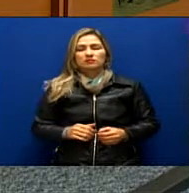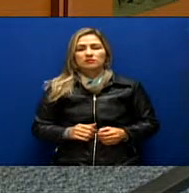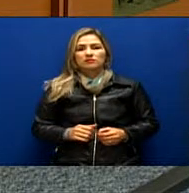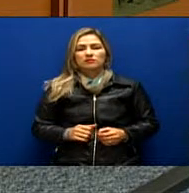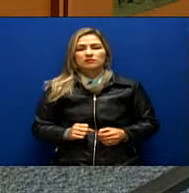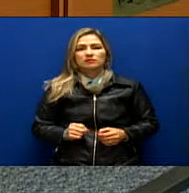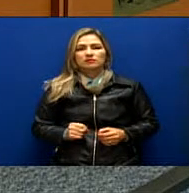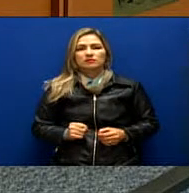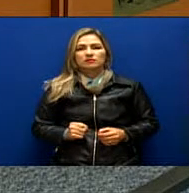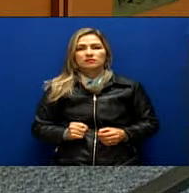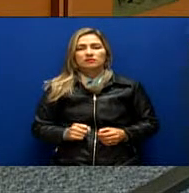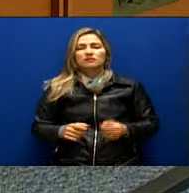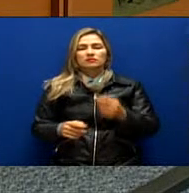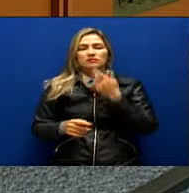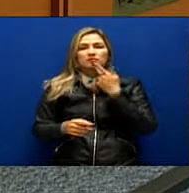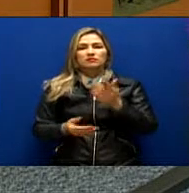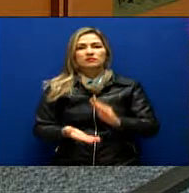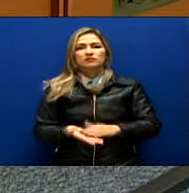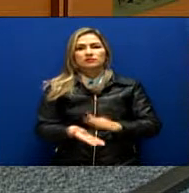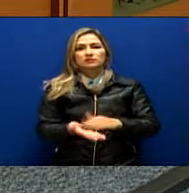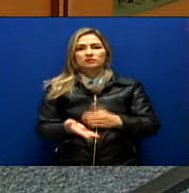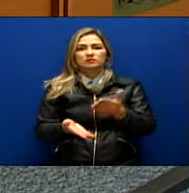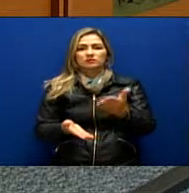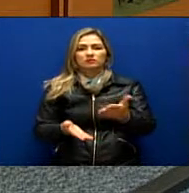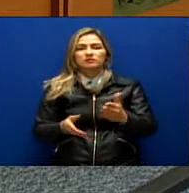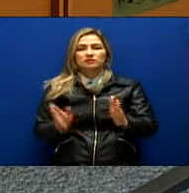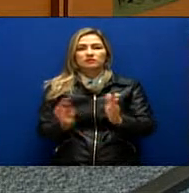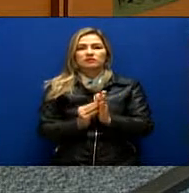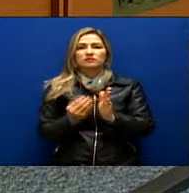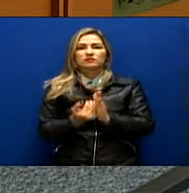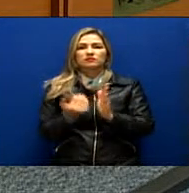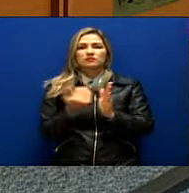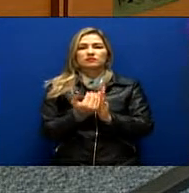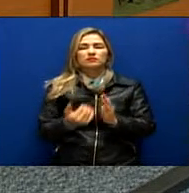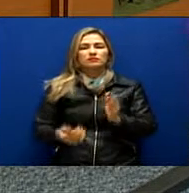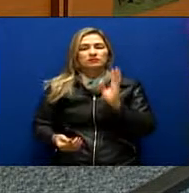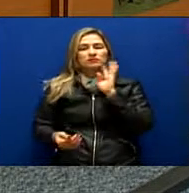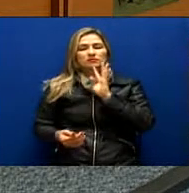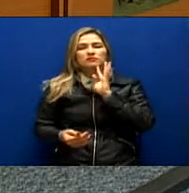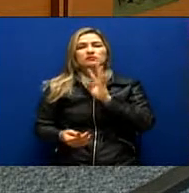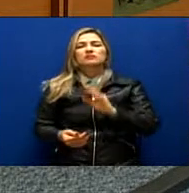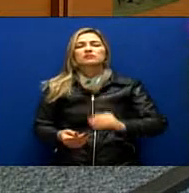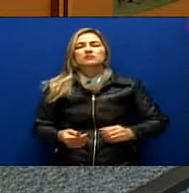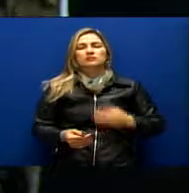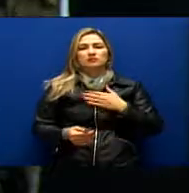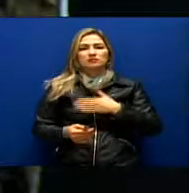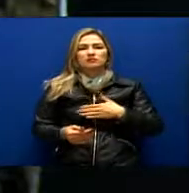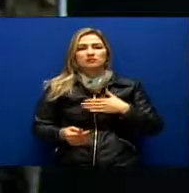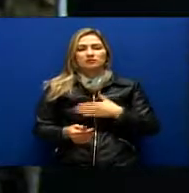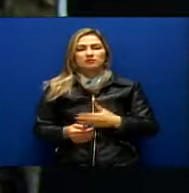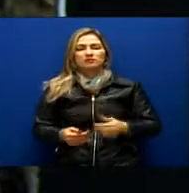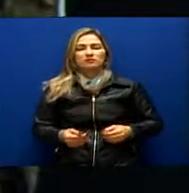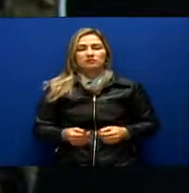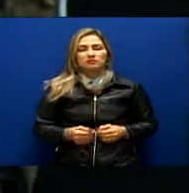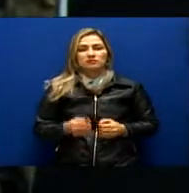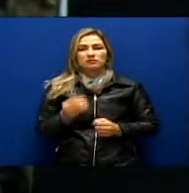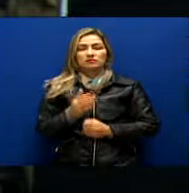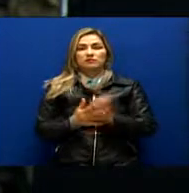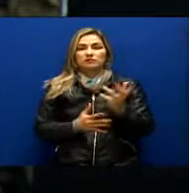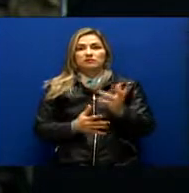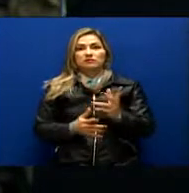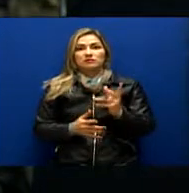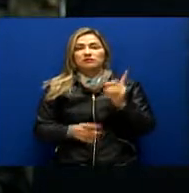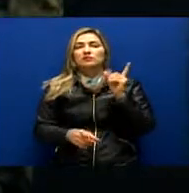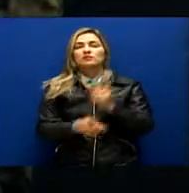Presidente, da mesma forma, eu queria parabenizar a Vossa Excelência pela emenda. Eu presenciei várias vezes essa